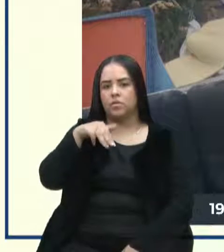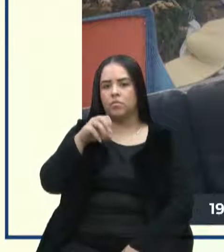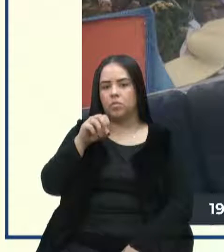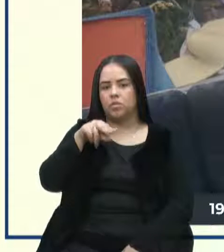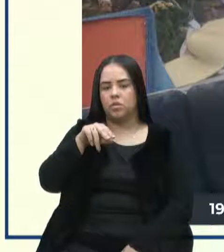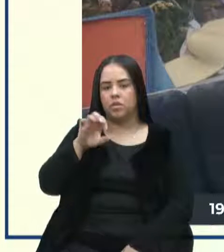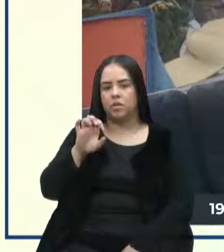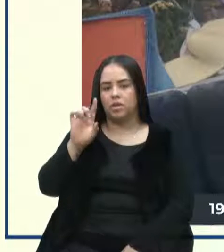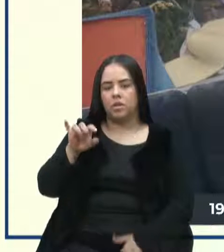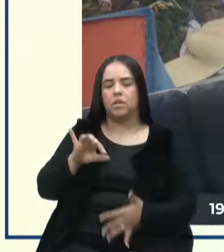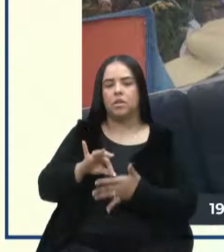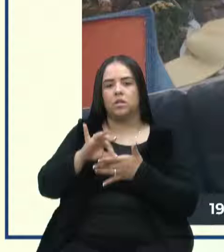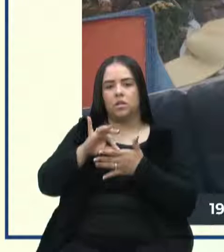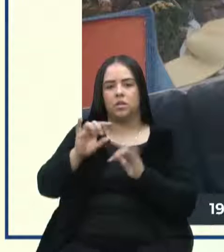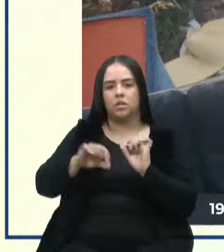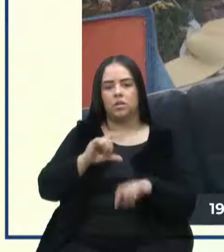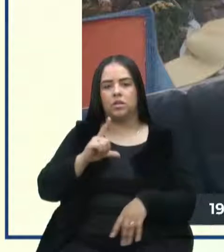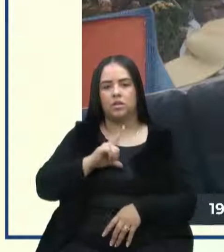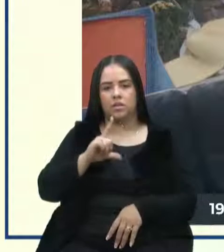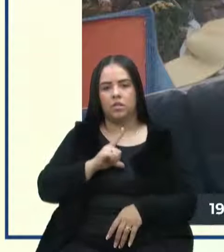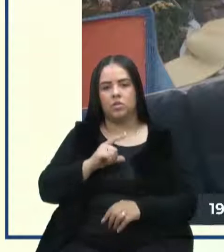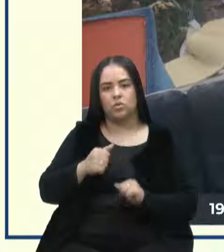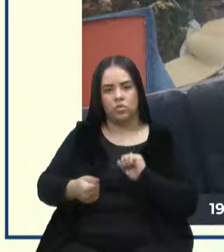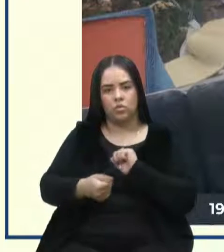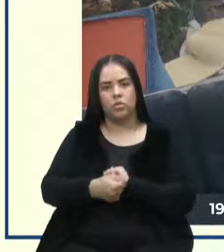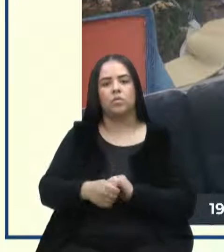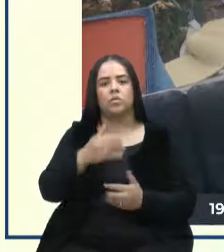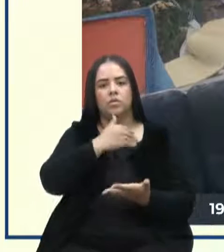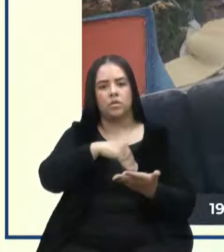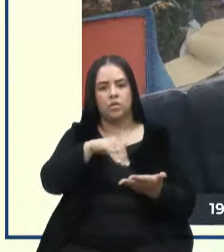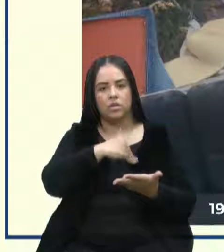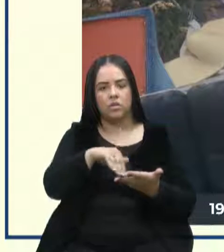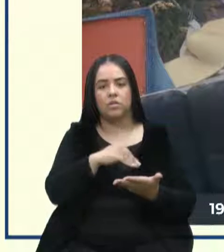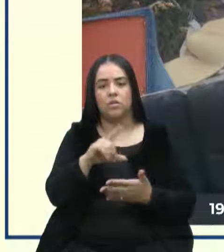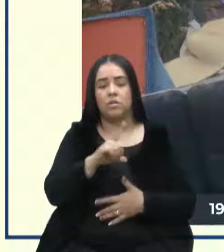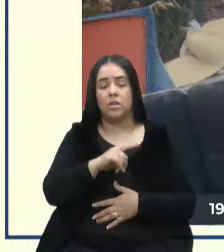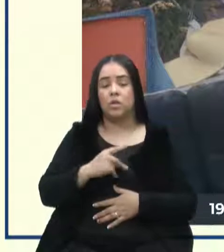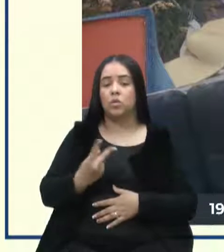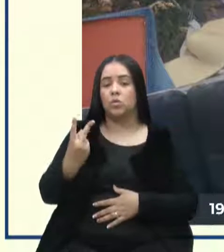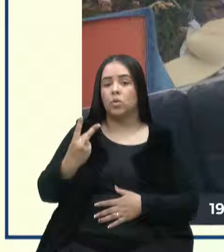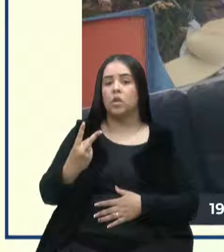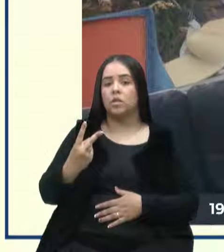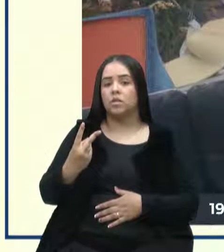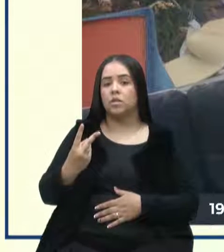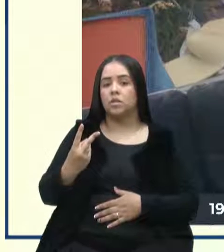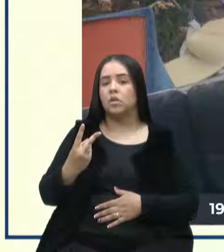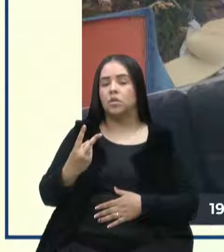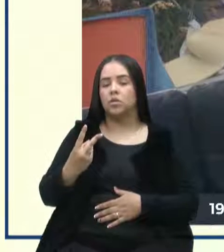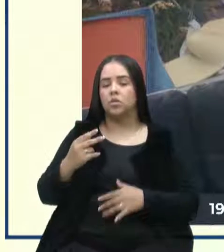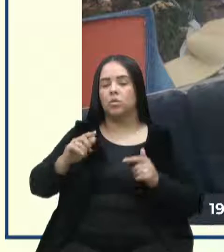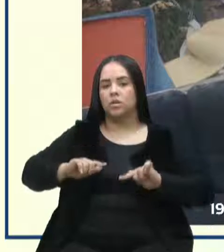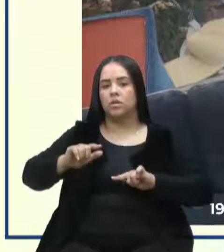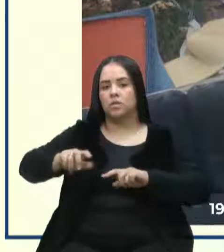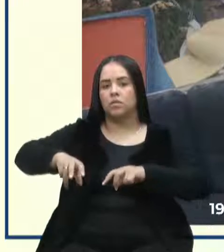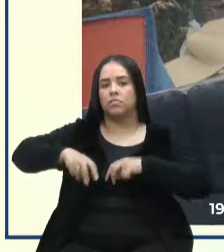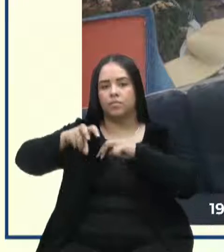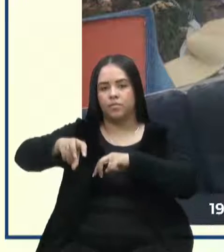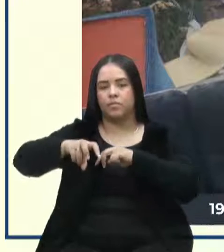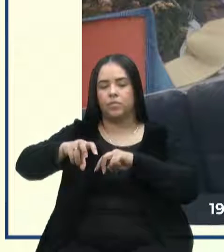lá nós vamos levar o secretário essa semana já fiz a indicação de uma duas hortas comunitárias e